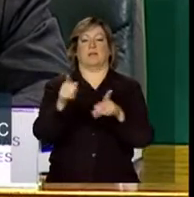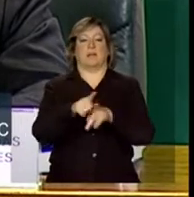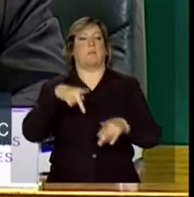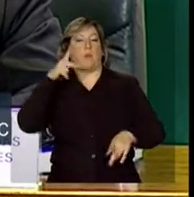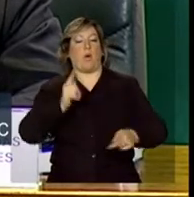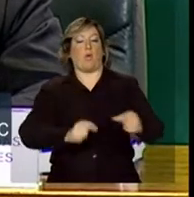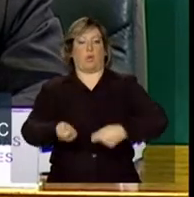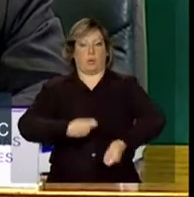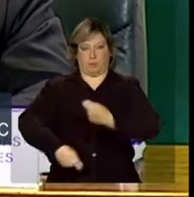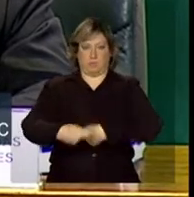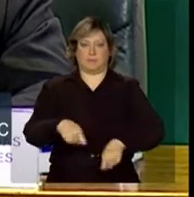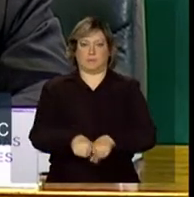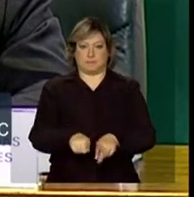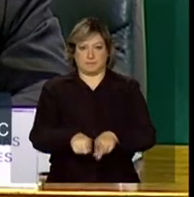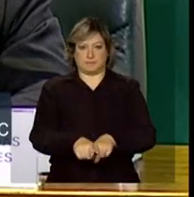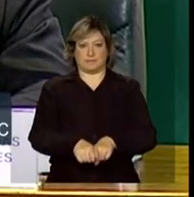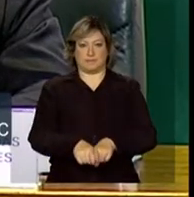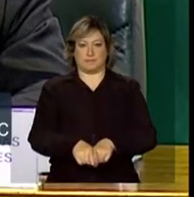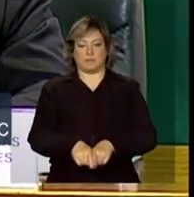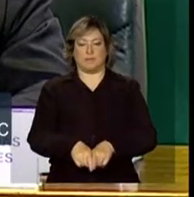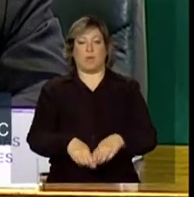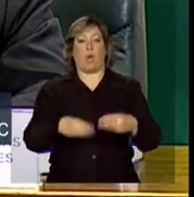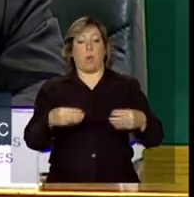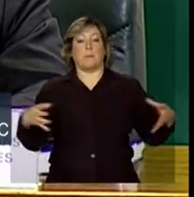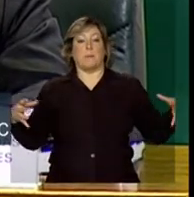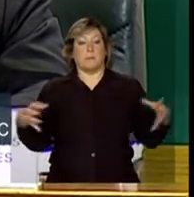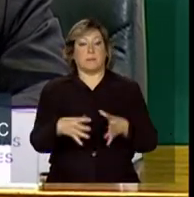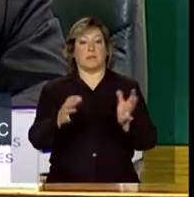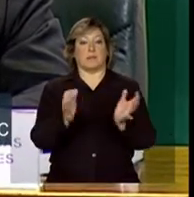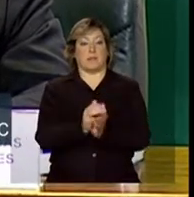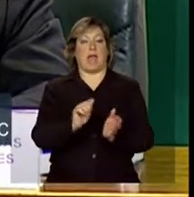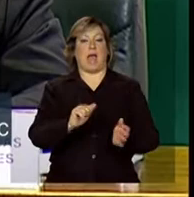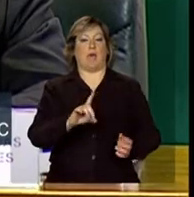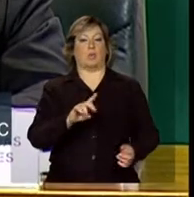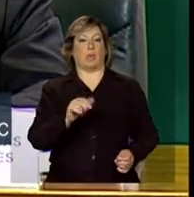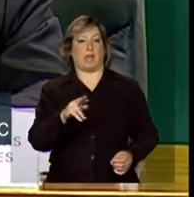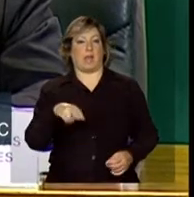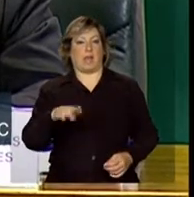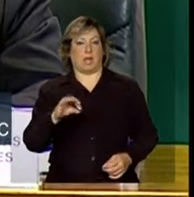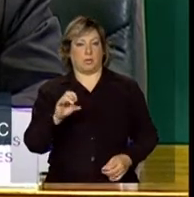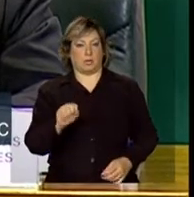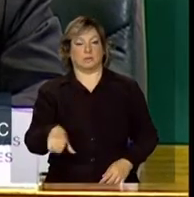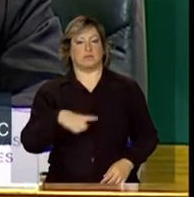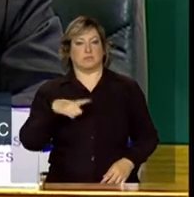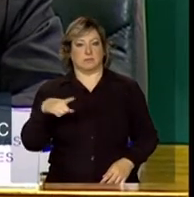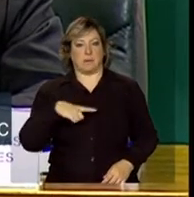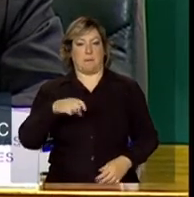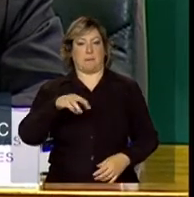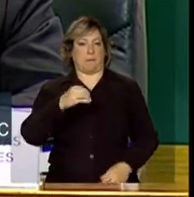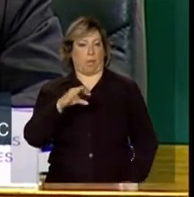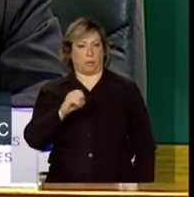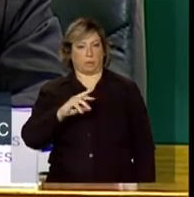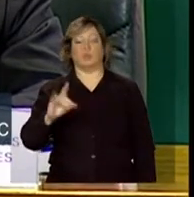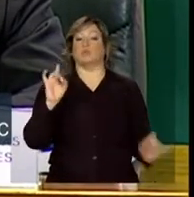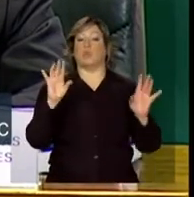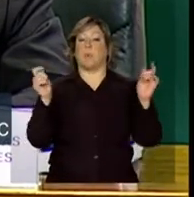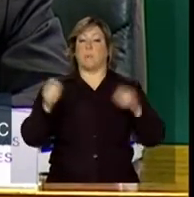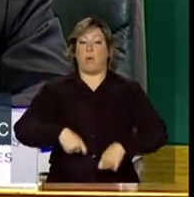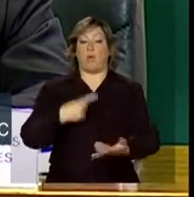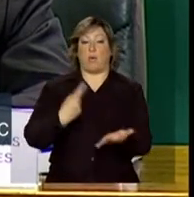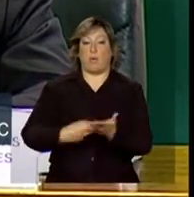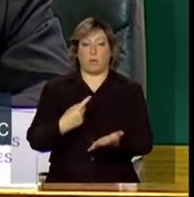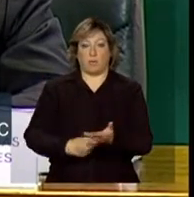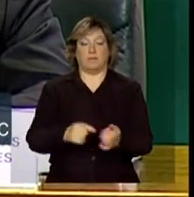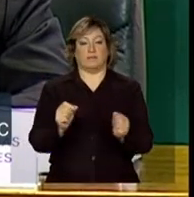política na condição de membros estados partes do Mercosul só podem negociar como sabemos